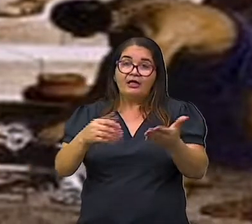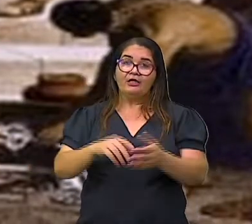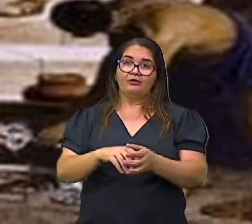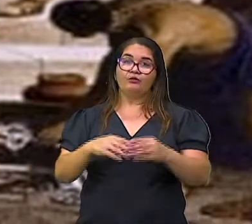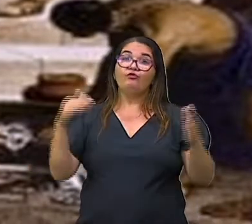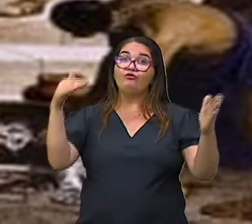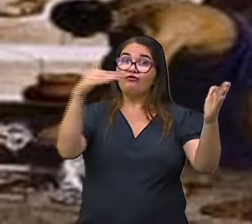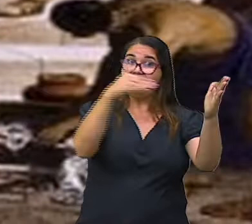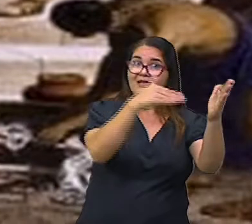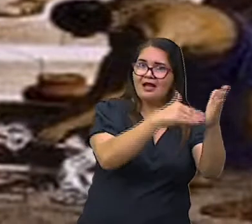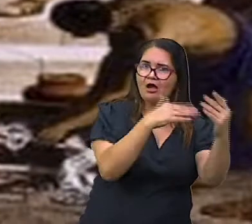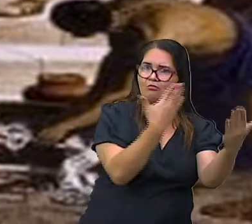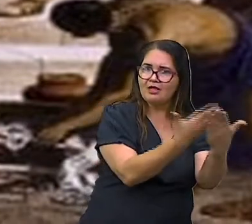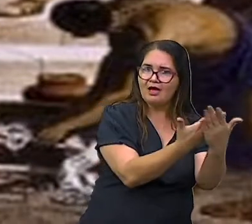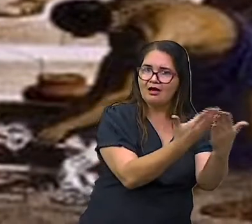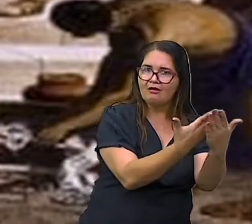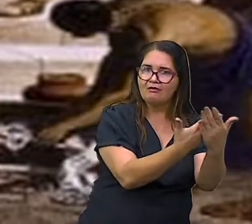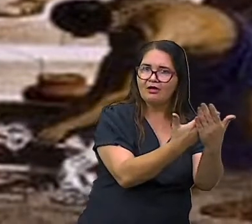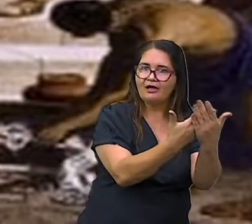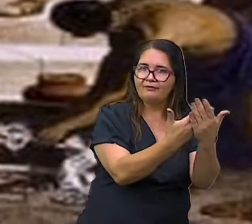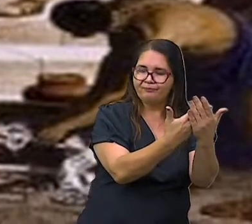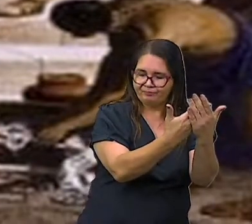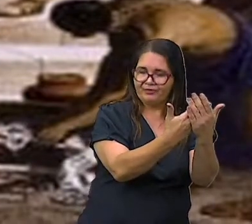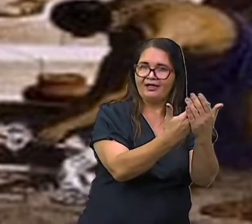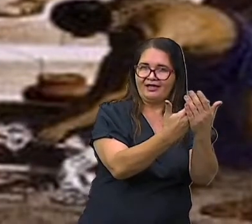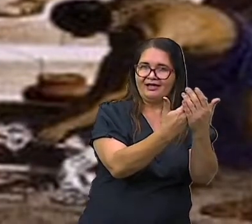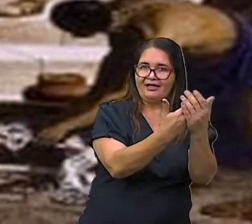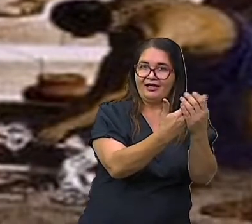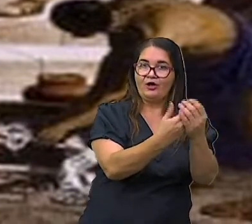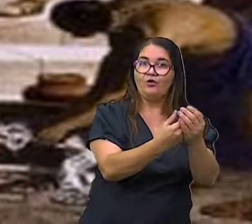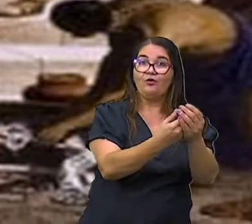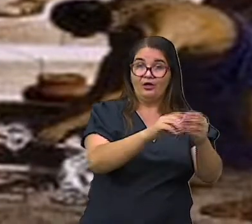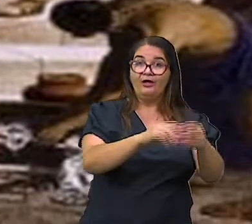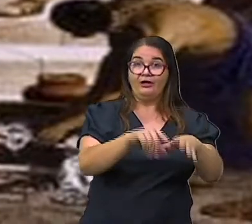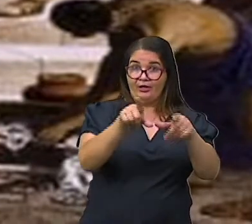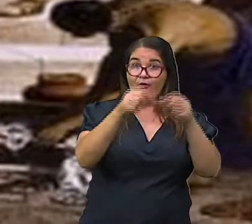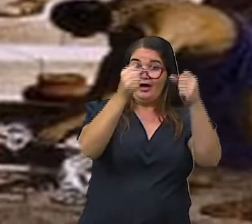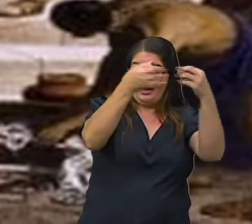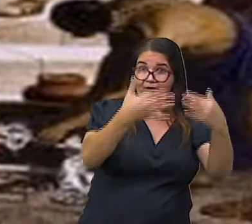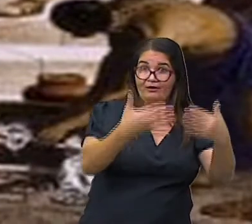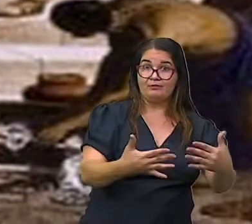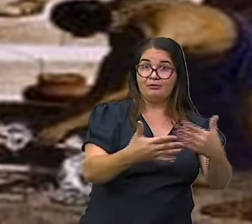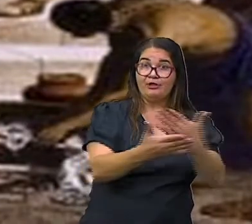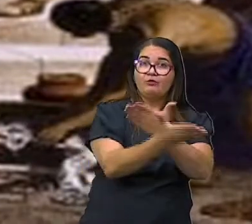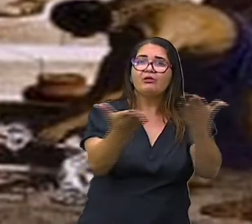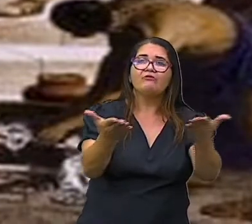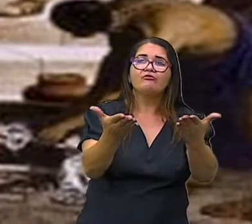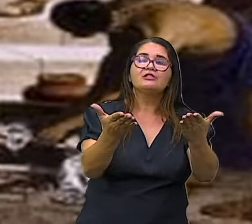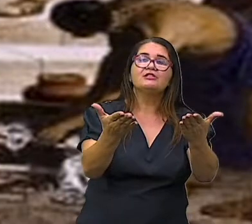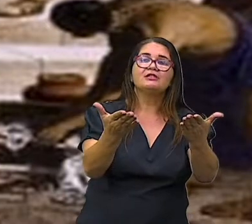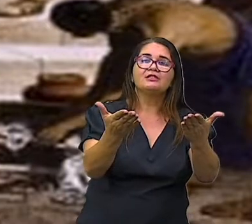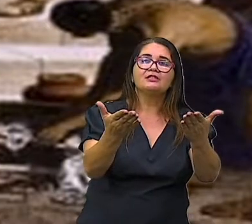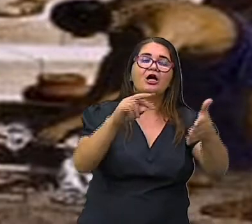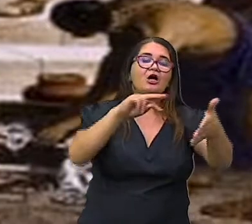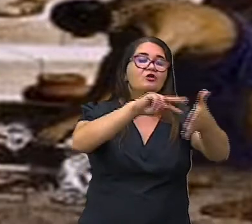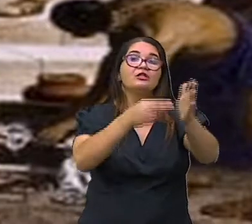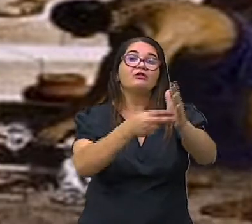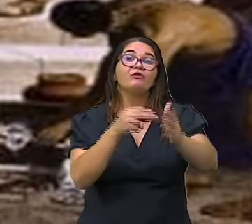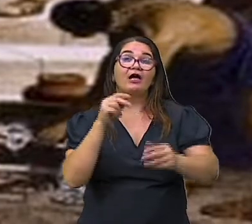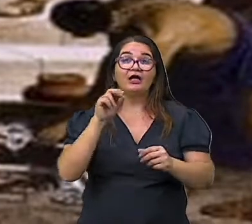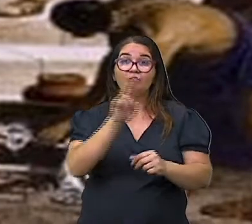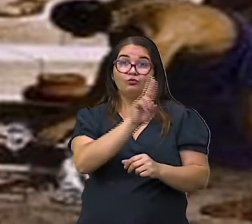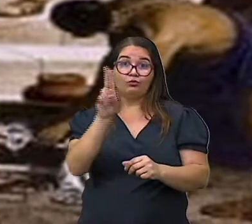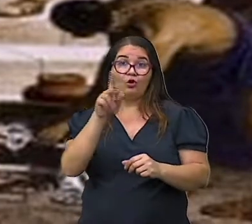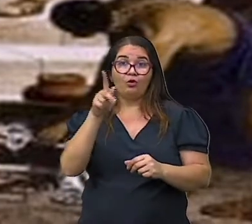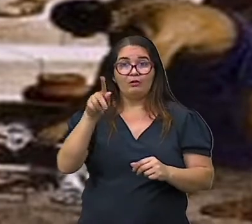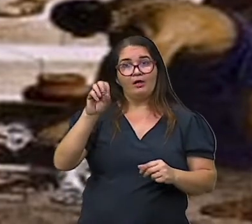ver se eu consigo segurar esse segredo ainda para alguns, né? Para alguns vai ser um segredo. Então, vamos lá.